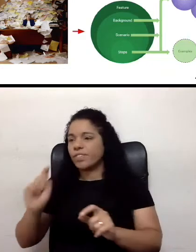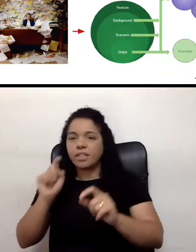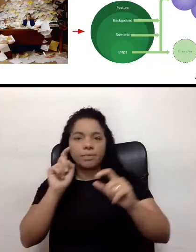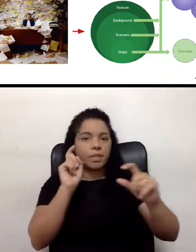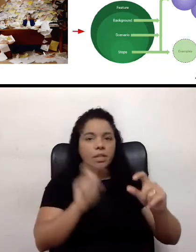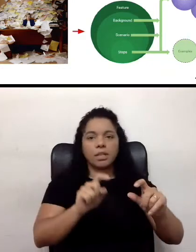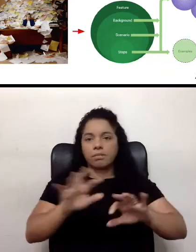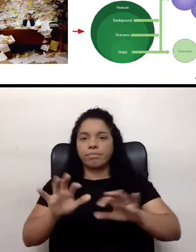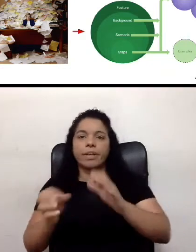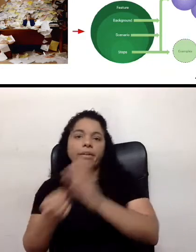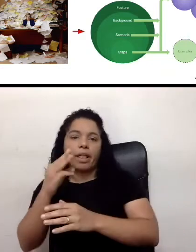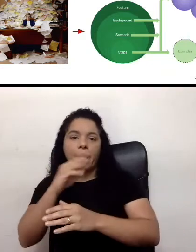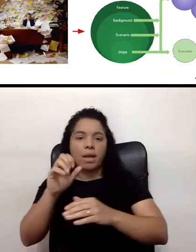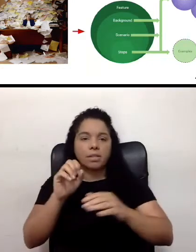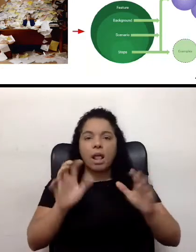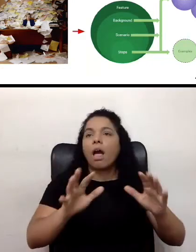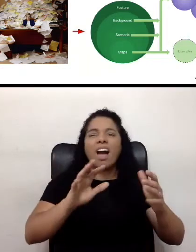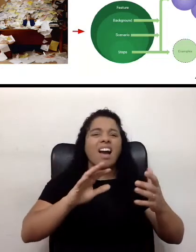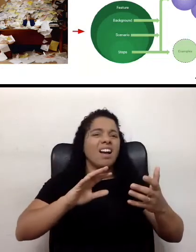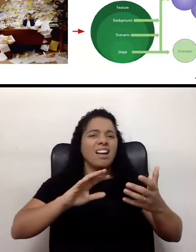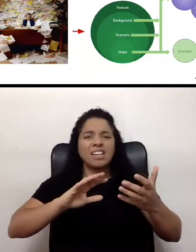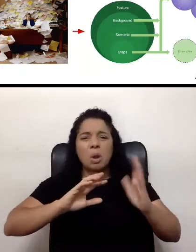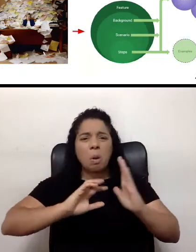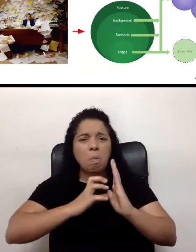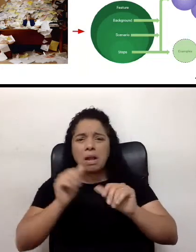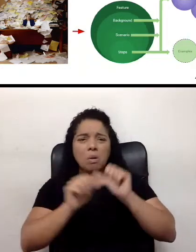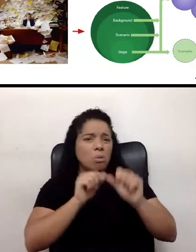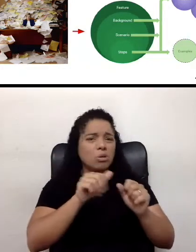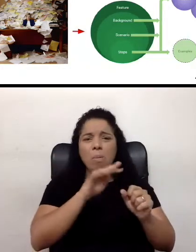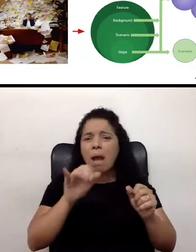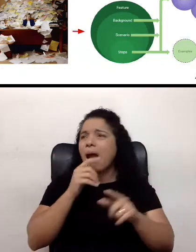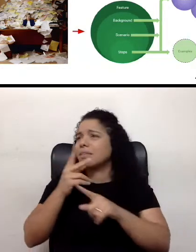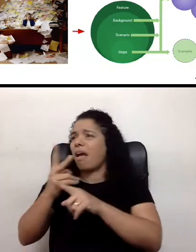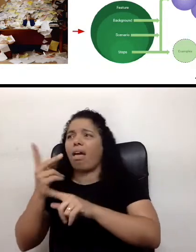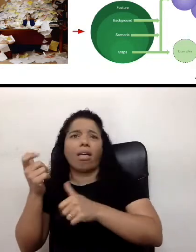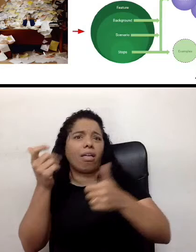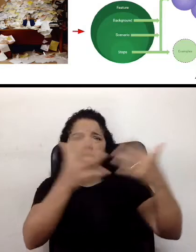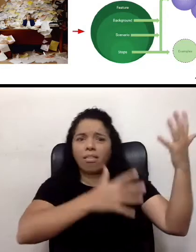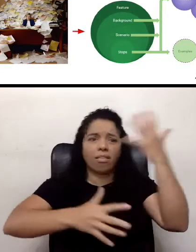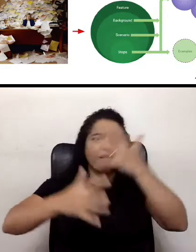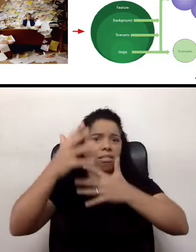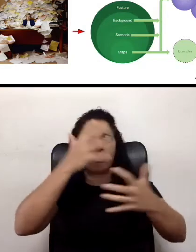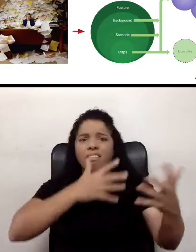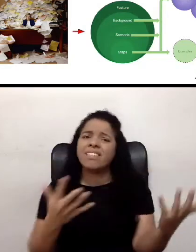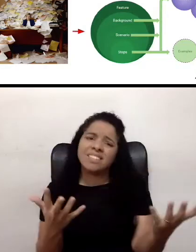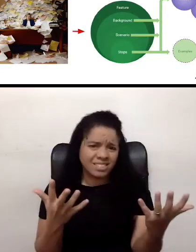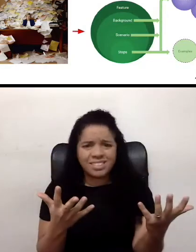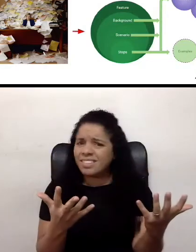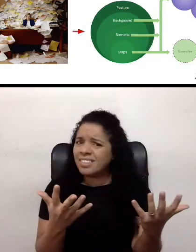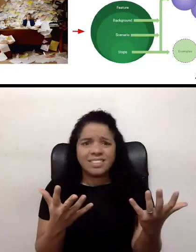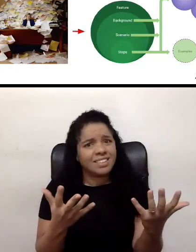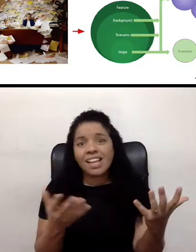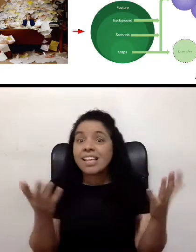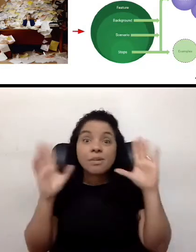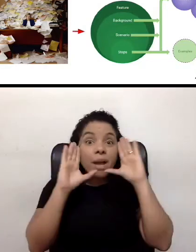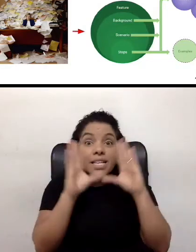outro, cria massa, não sei das quantas, e o banco mudou todo, não tem massa mais, e se você tem que correr atrás. Não é muito mais tranquilo